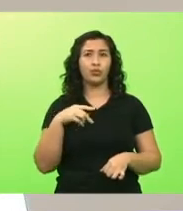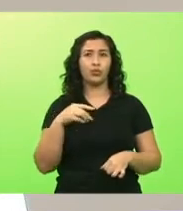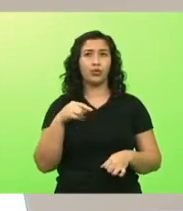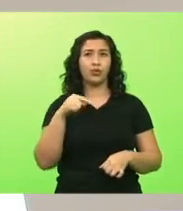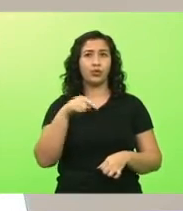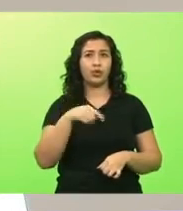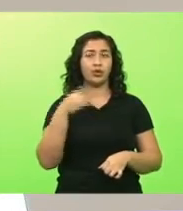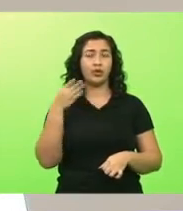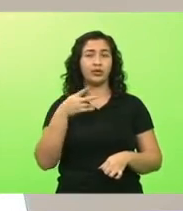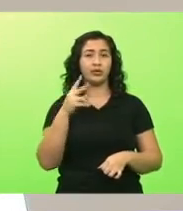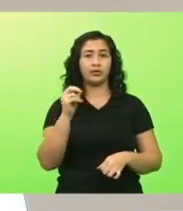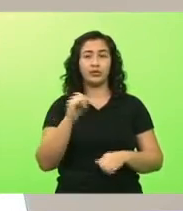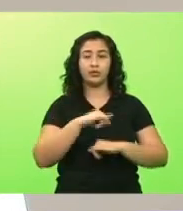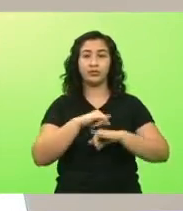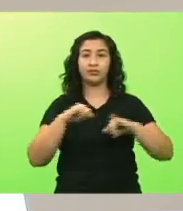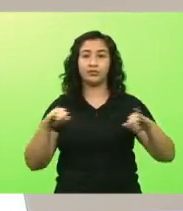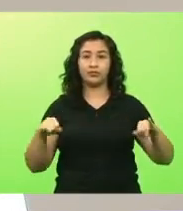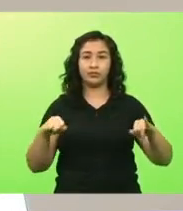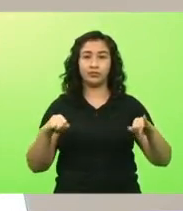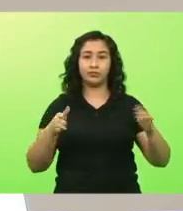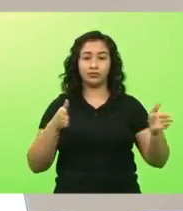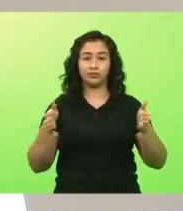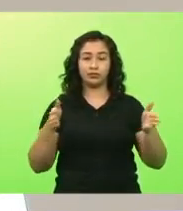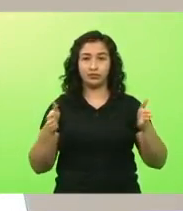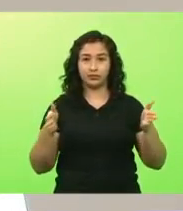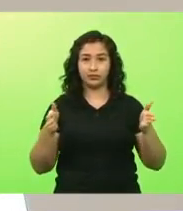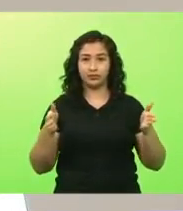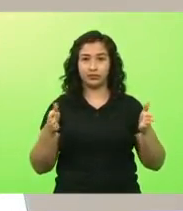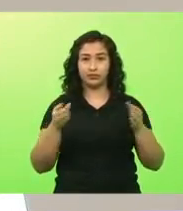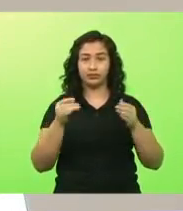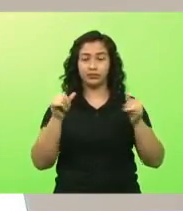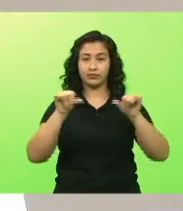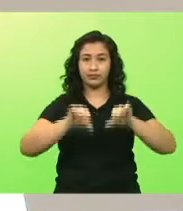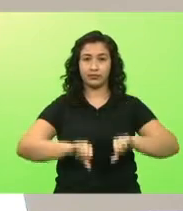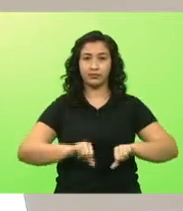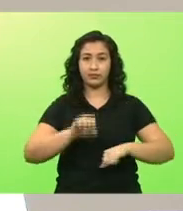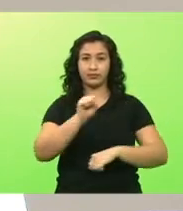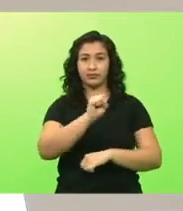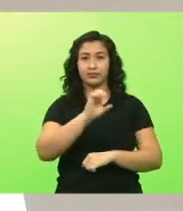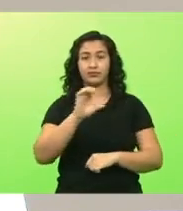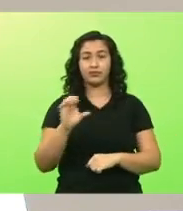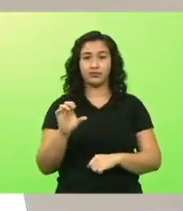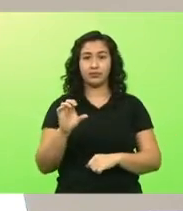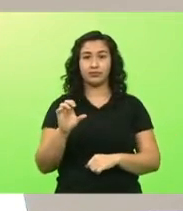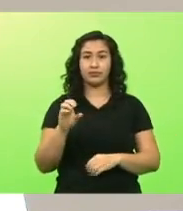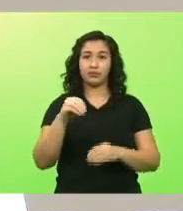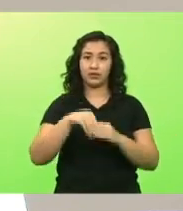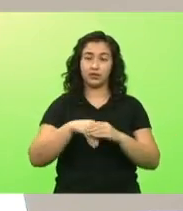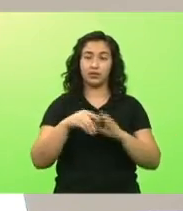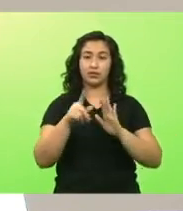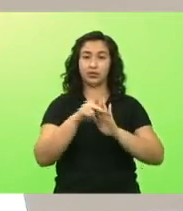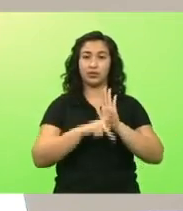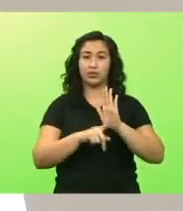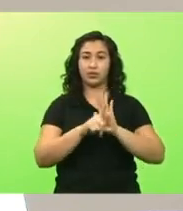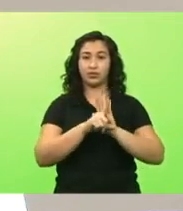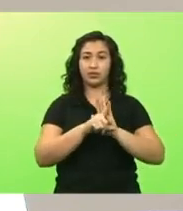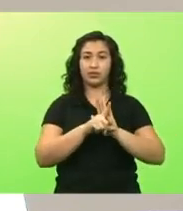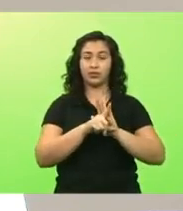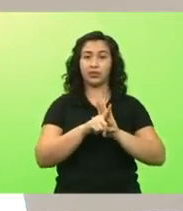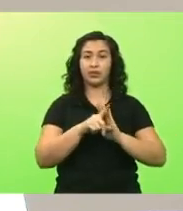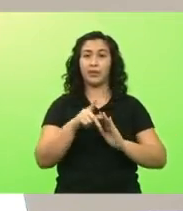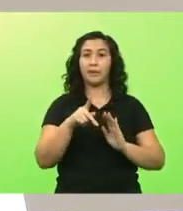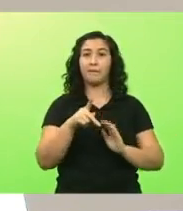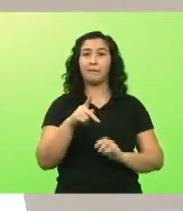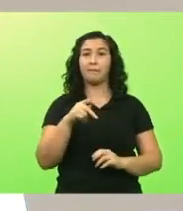2020, que declara situação de calamidade pública no estado de Santa Catarina. Dentro deste projeto foi apensado o PL